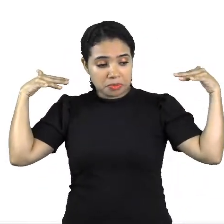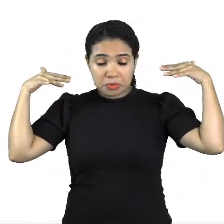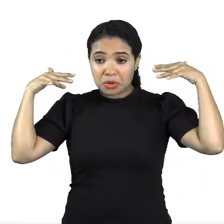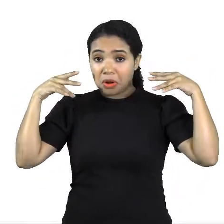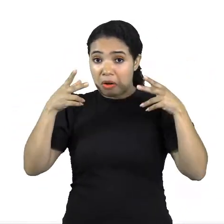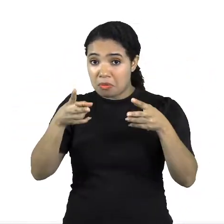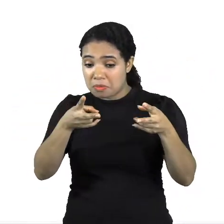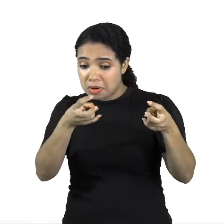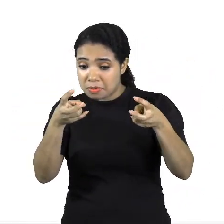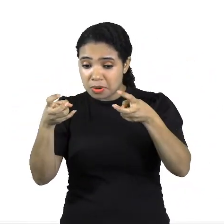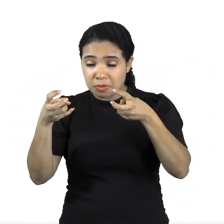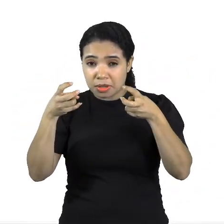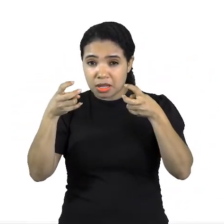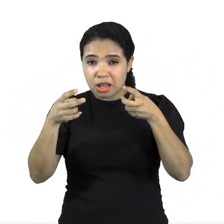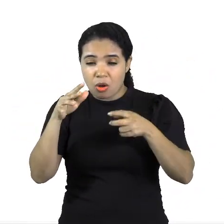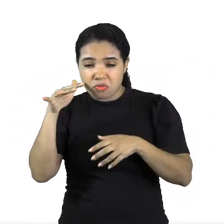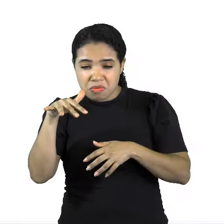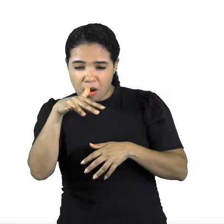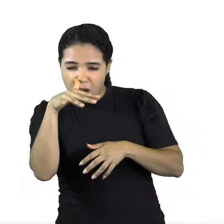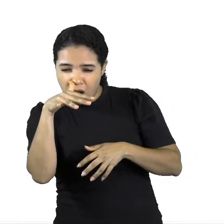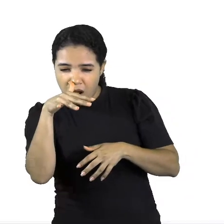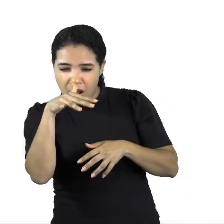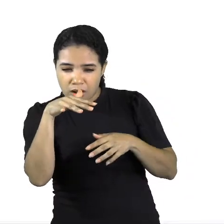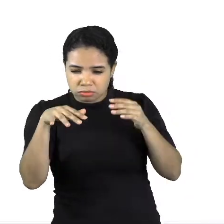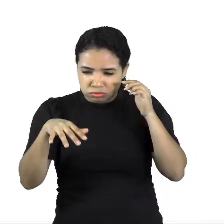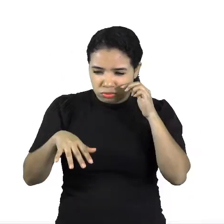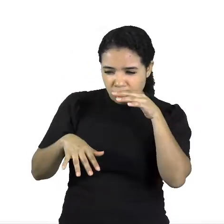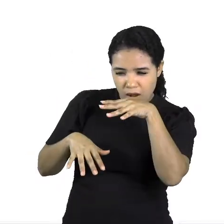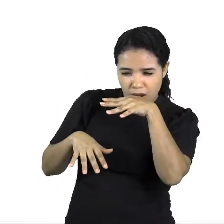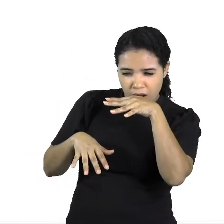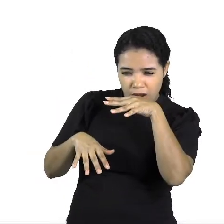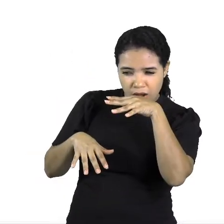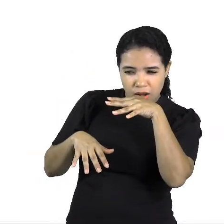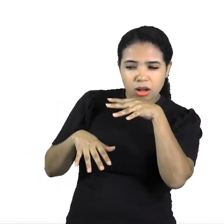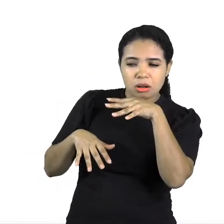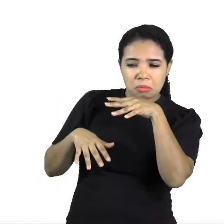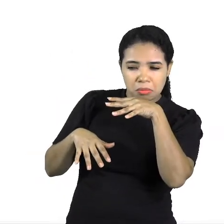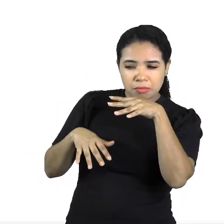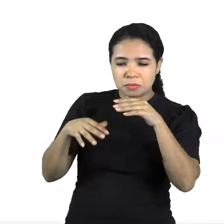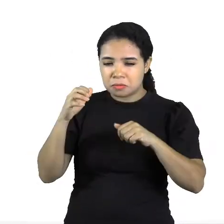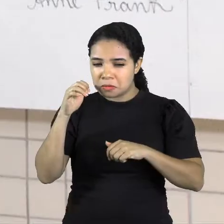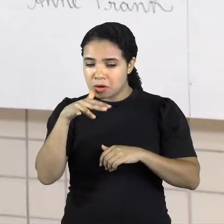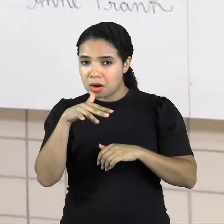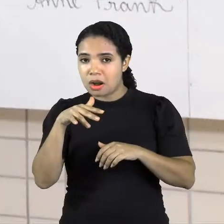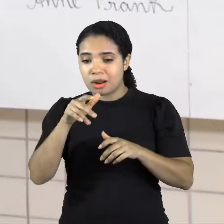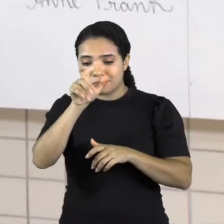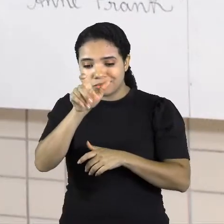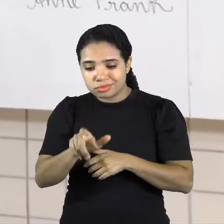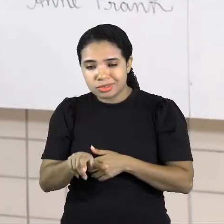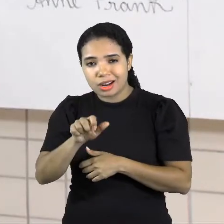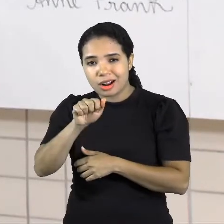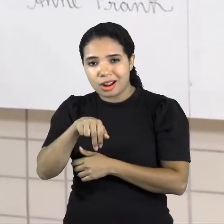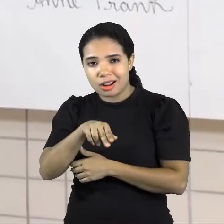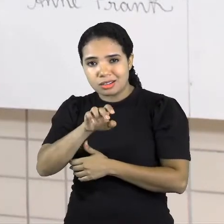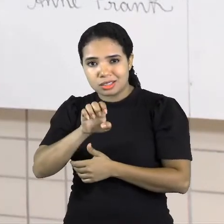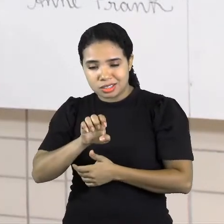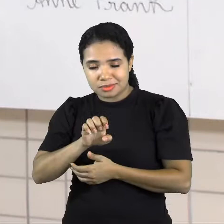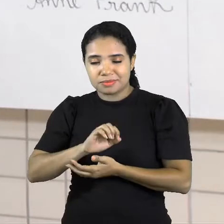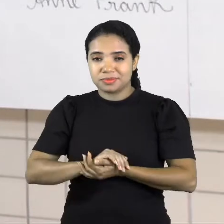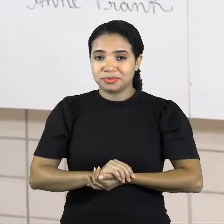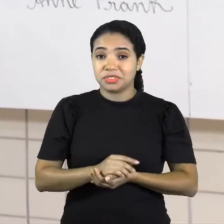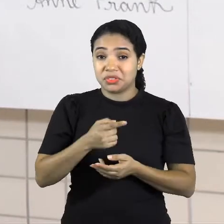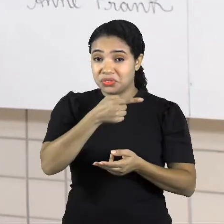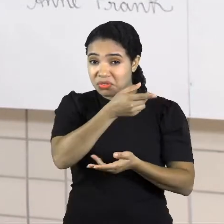vão observar tanto que o olhar dos outros incomodava a Anne Frank. Vocês vão ver bem isso nos questionamentos,